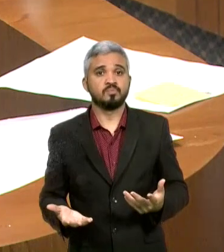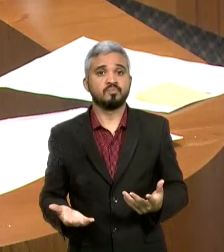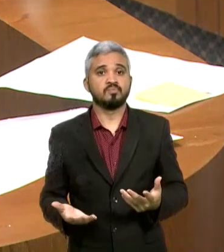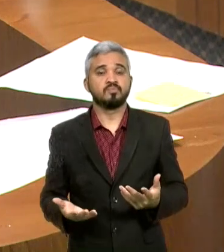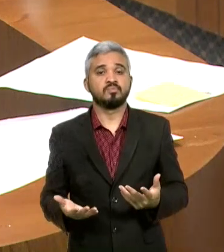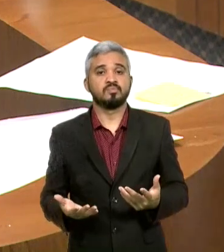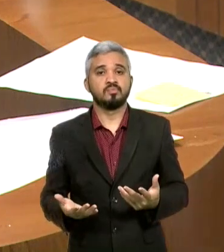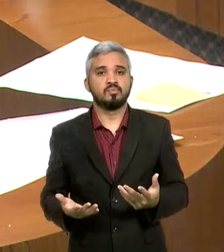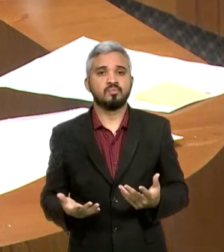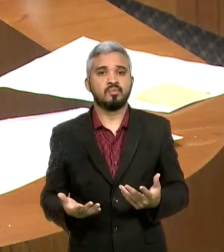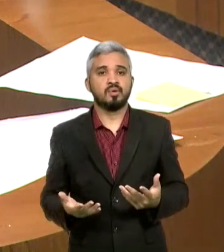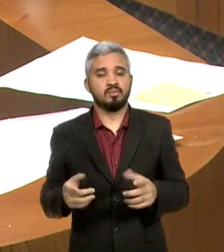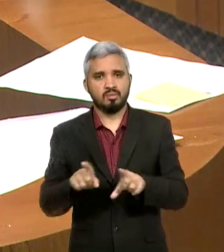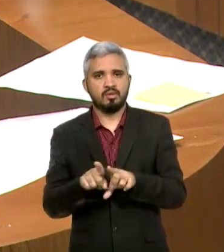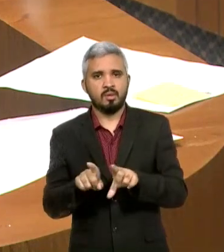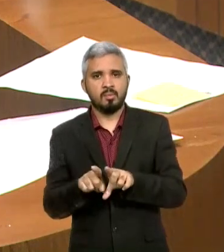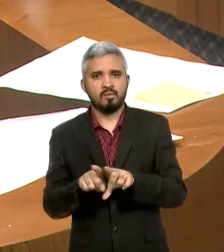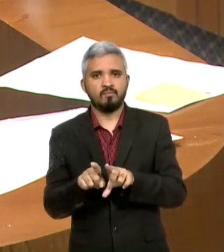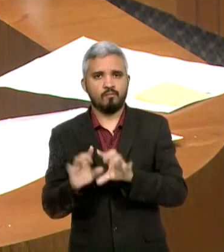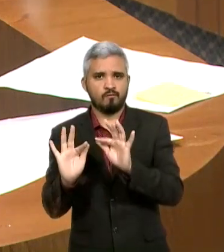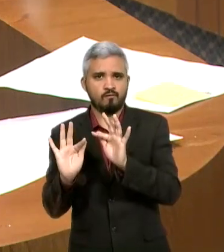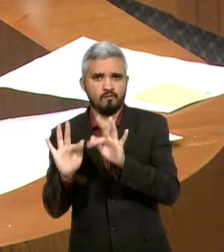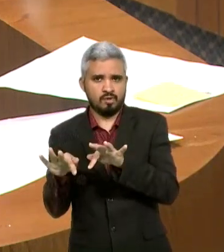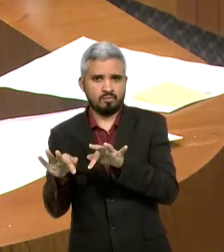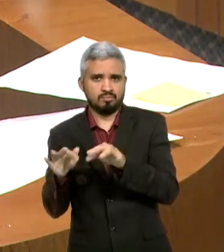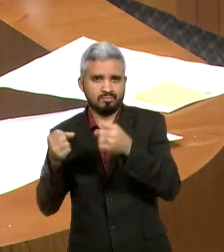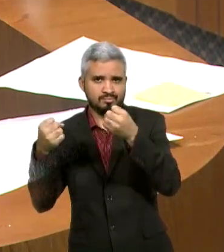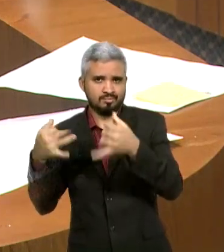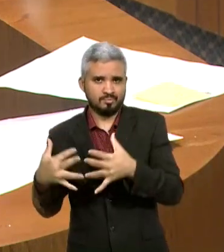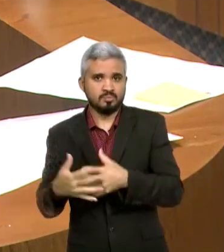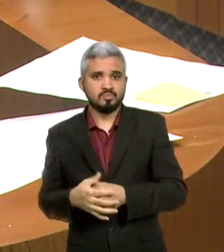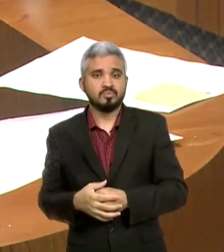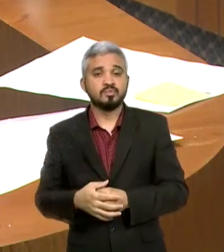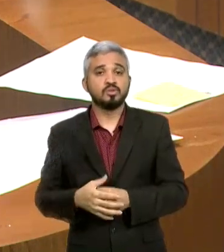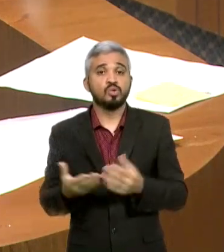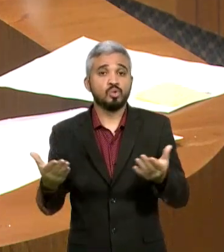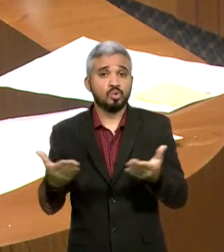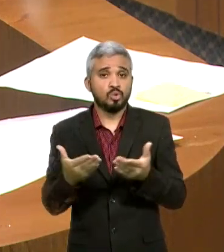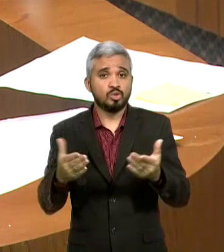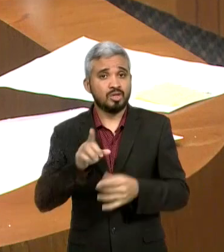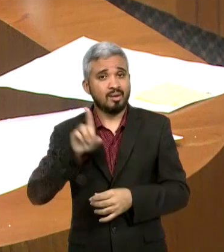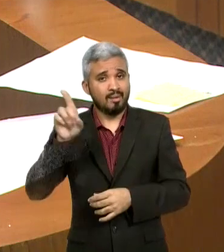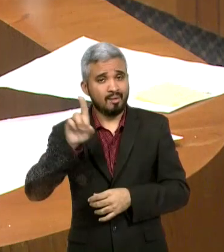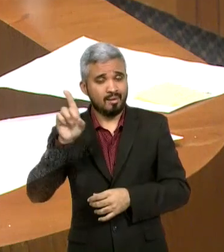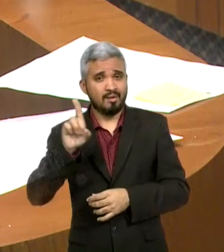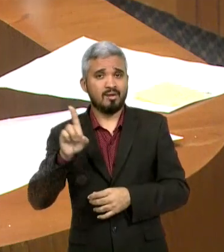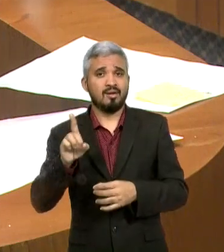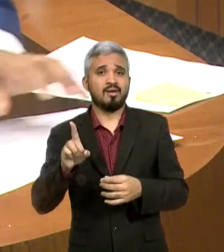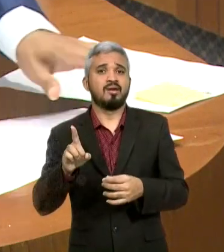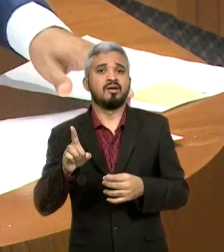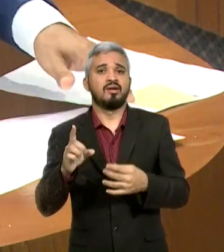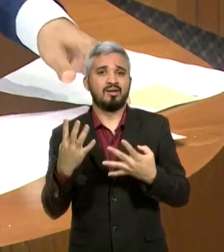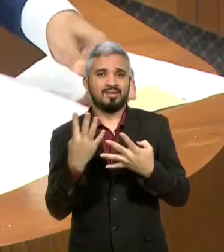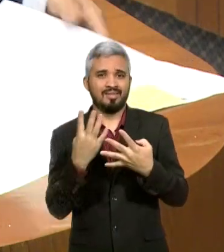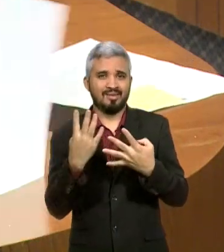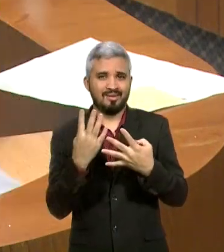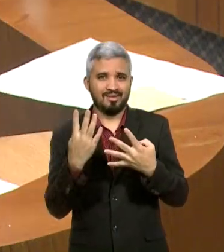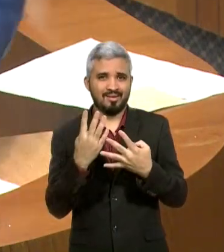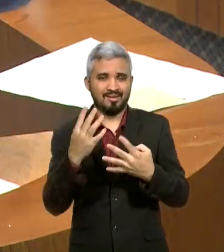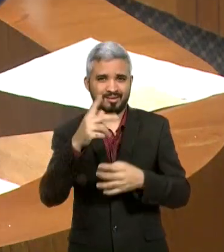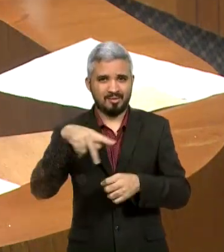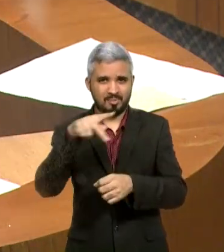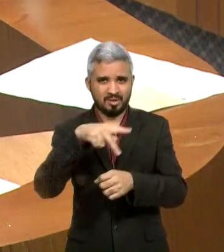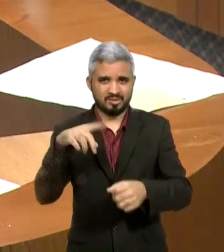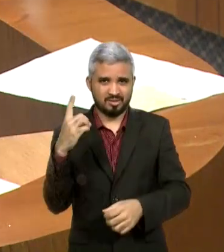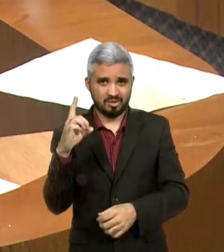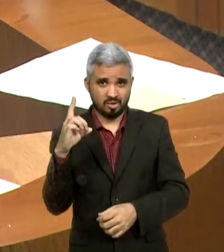meu tempo, hoje estão reunidos na Praça Deodoro professores da rede pública municipal. A